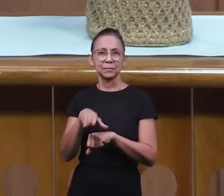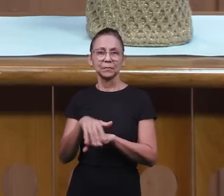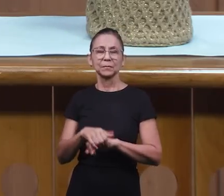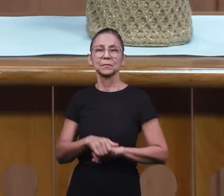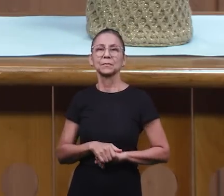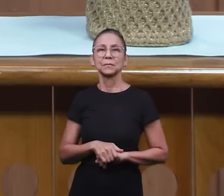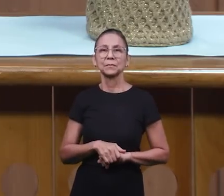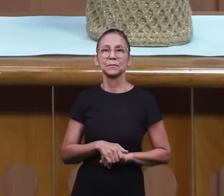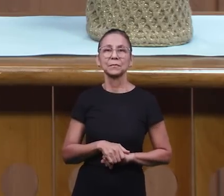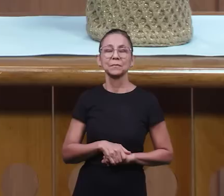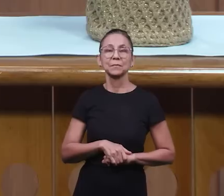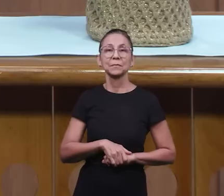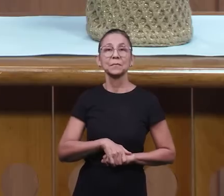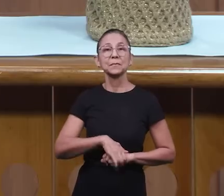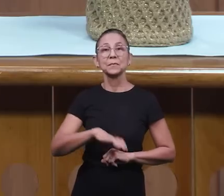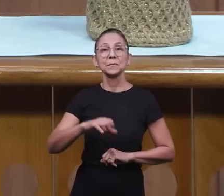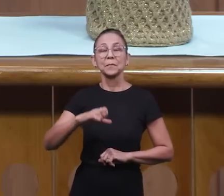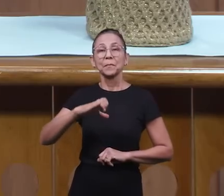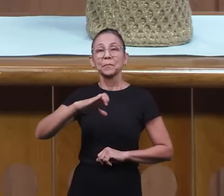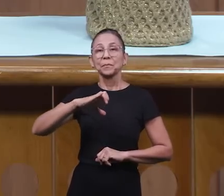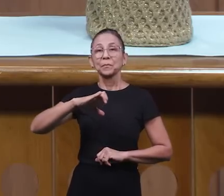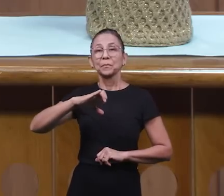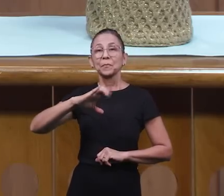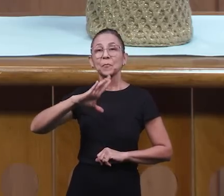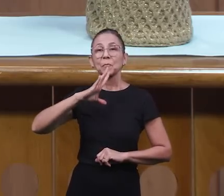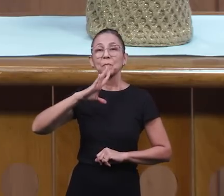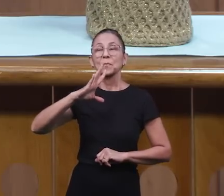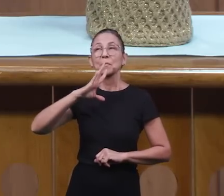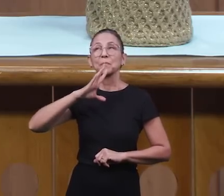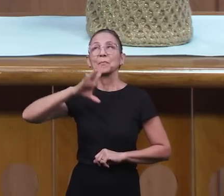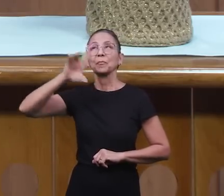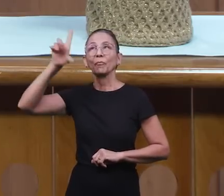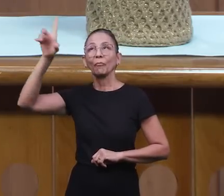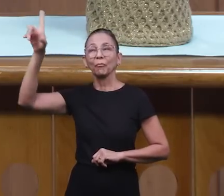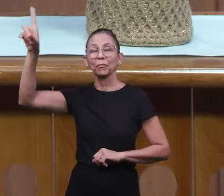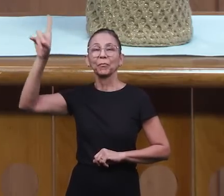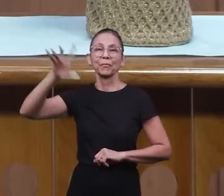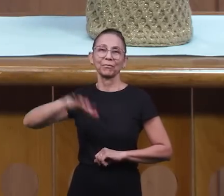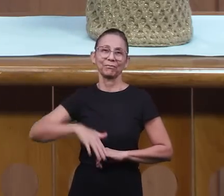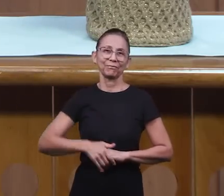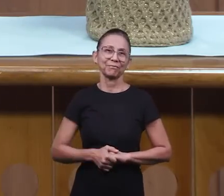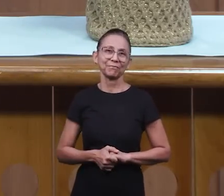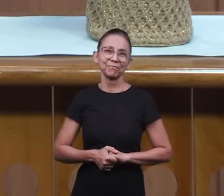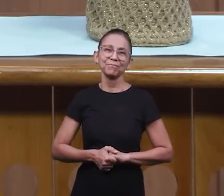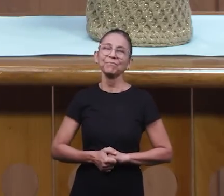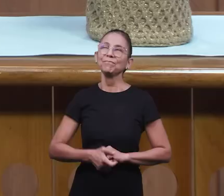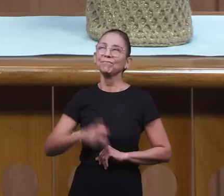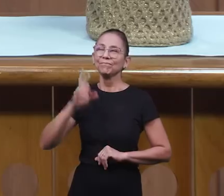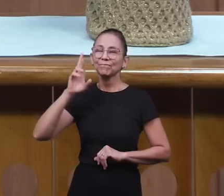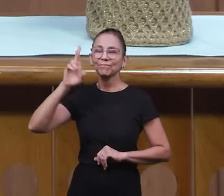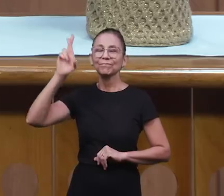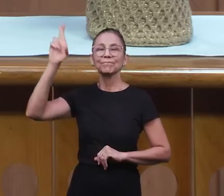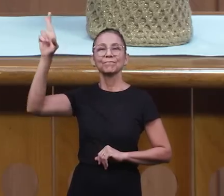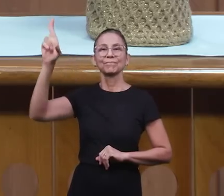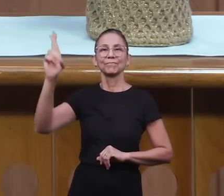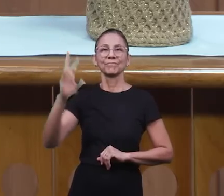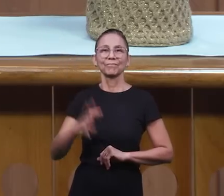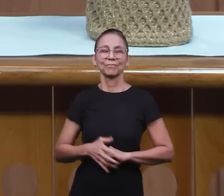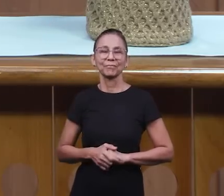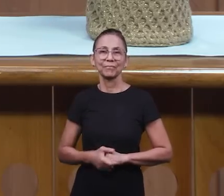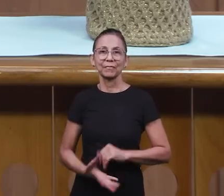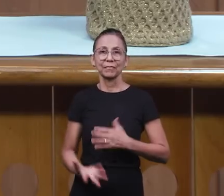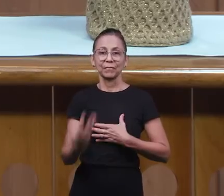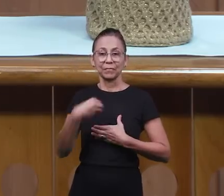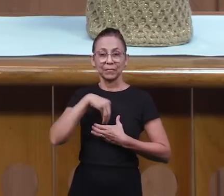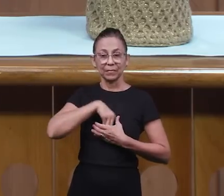de Deus, ou seja, Deus se dá a conhecer ao homem. Por isso é que ele é de dentro para fora, ou seja, ele é intrínseco, ele é